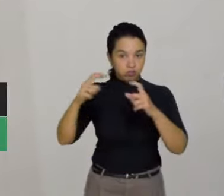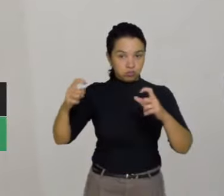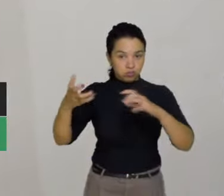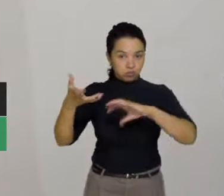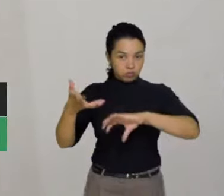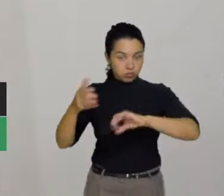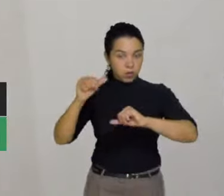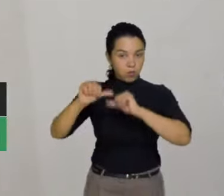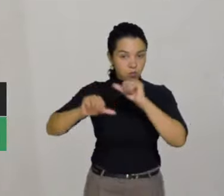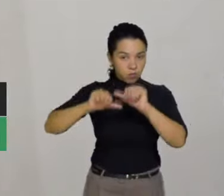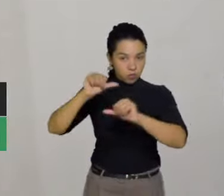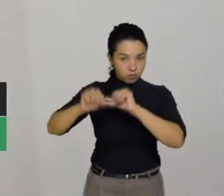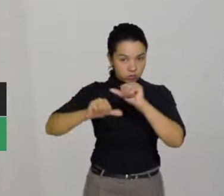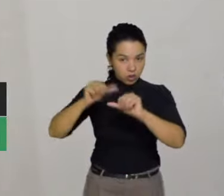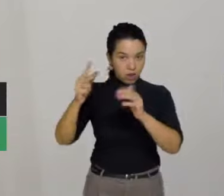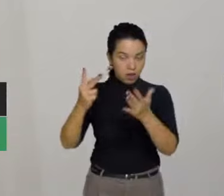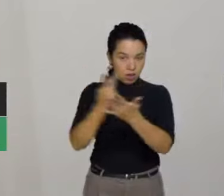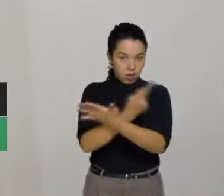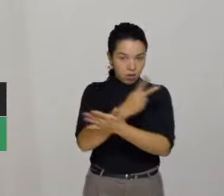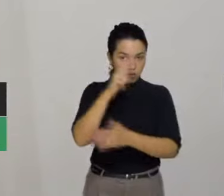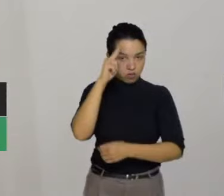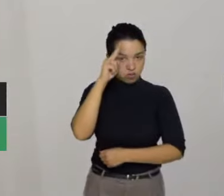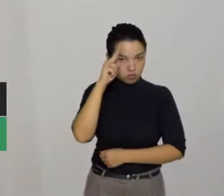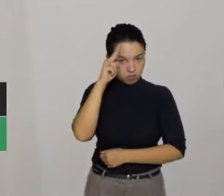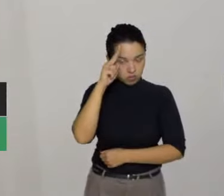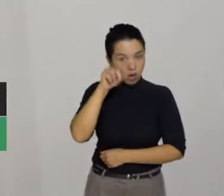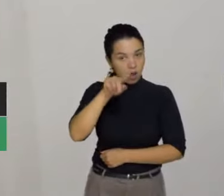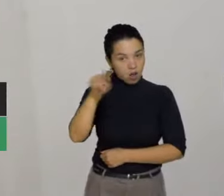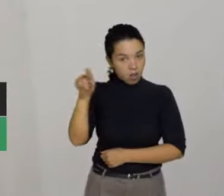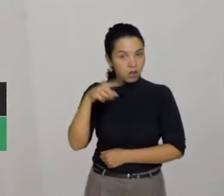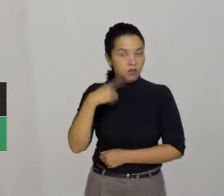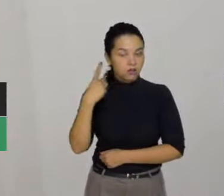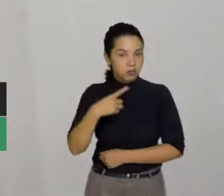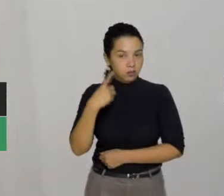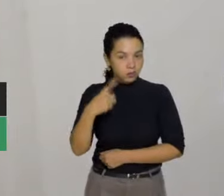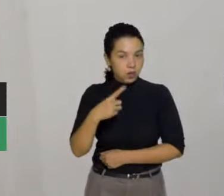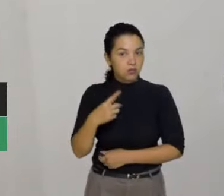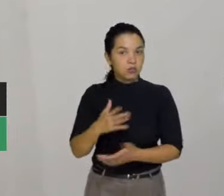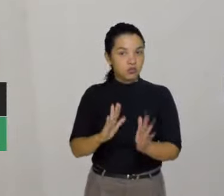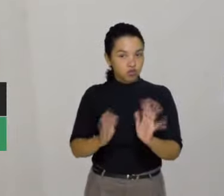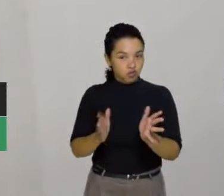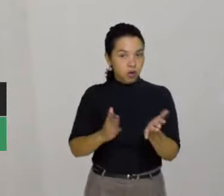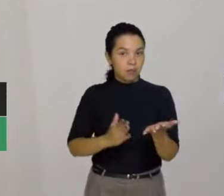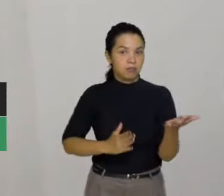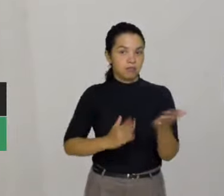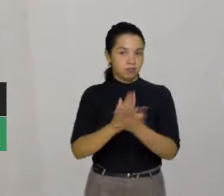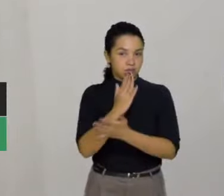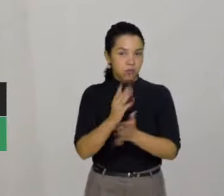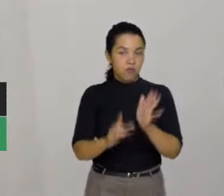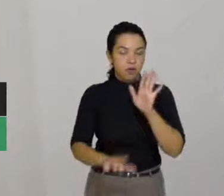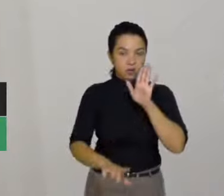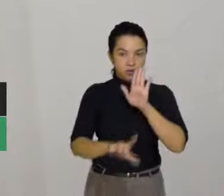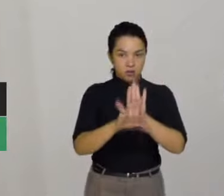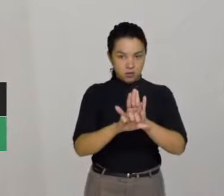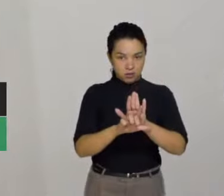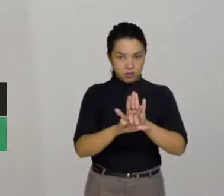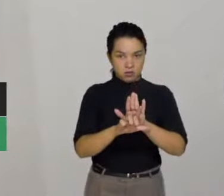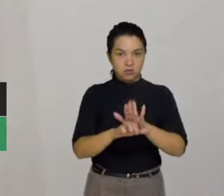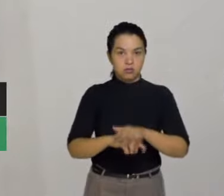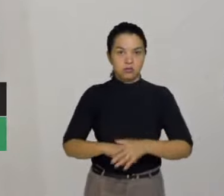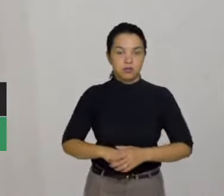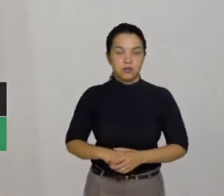deputado Peninha e do deputado João Paulo Kleino Bing, foi aprovada uma lei, dando um presente para